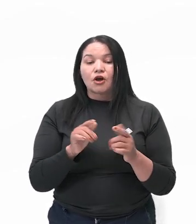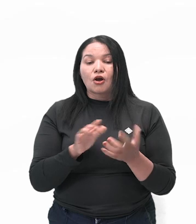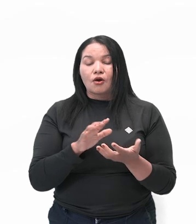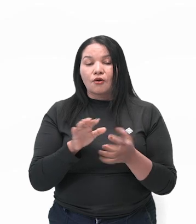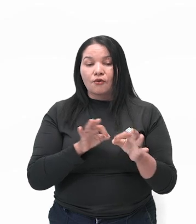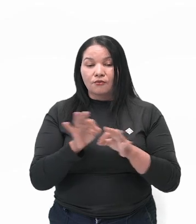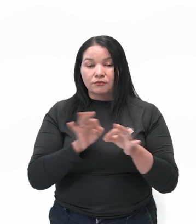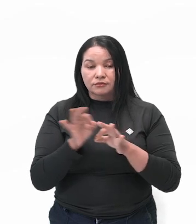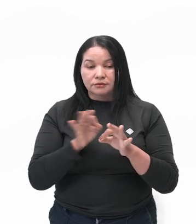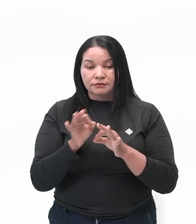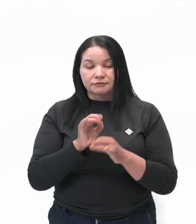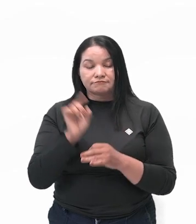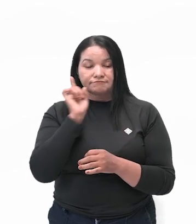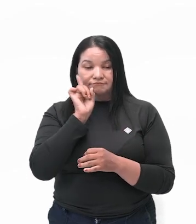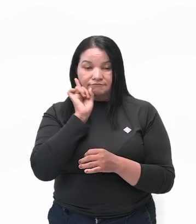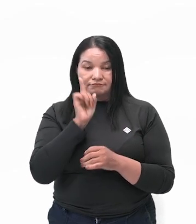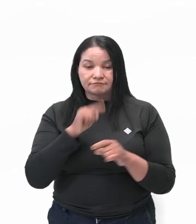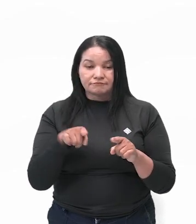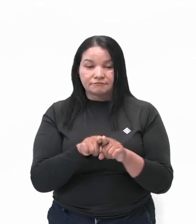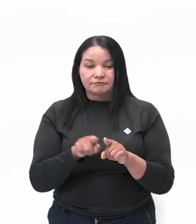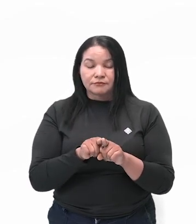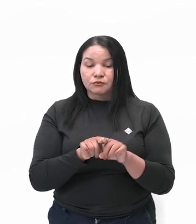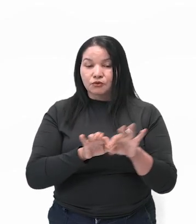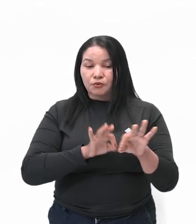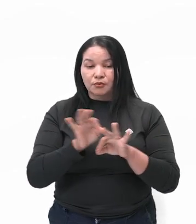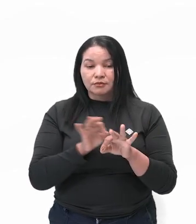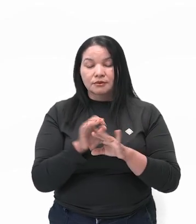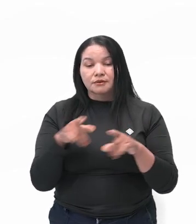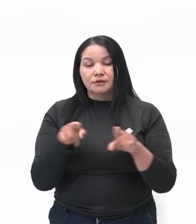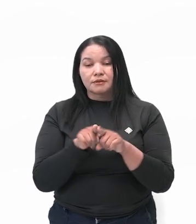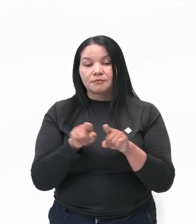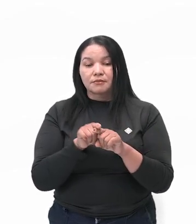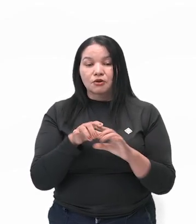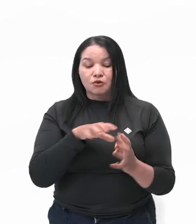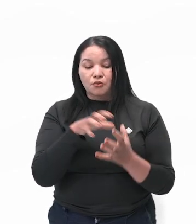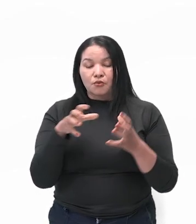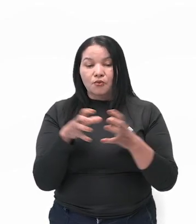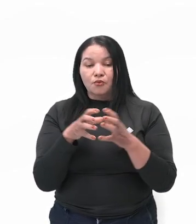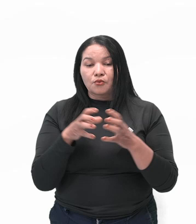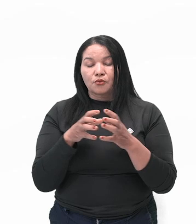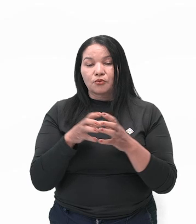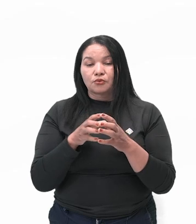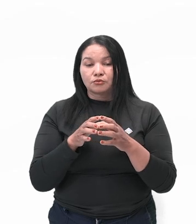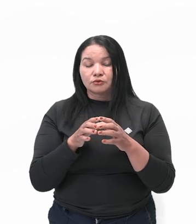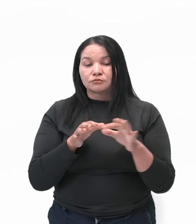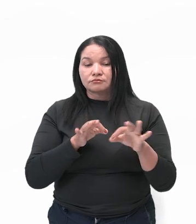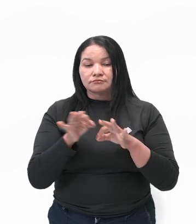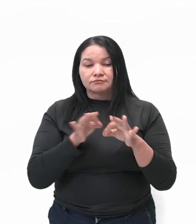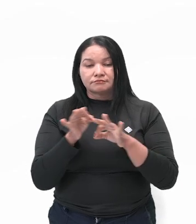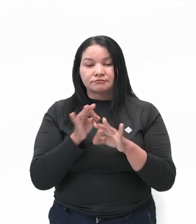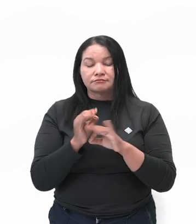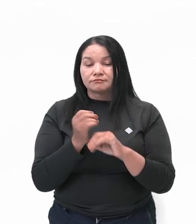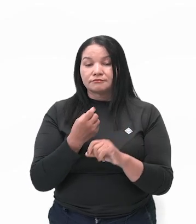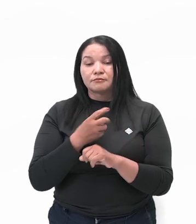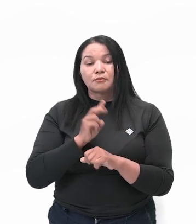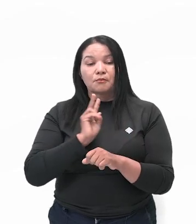internacionais, activists, que são os ativistas, protect, aparece aí no nosso